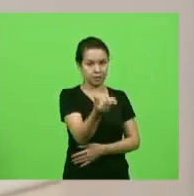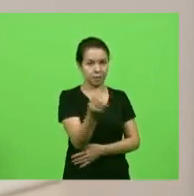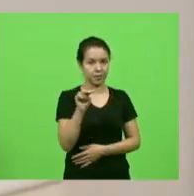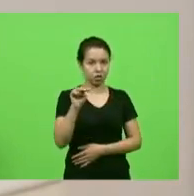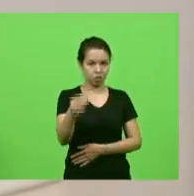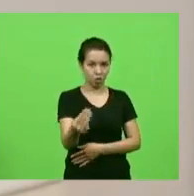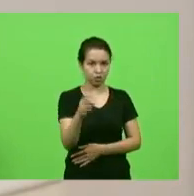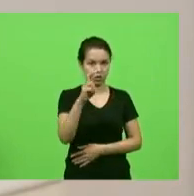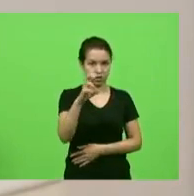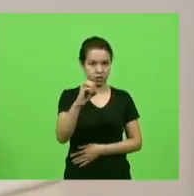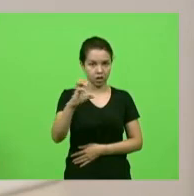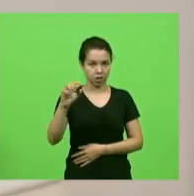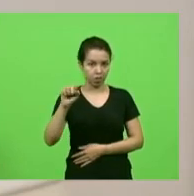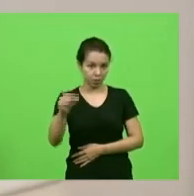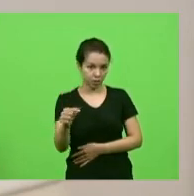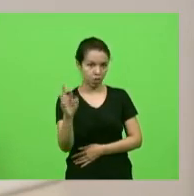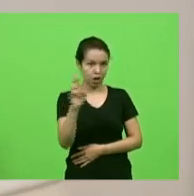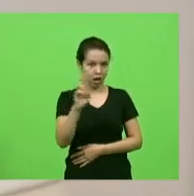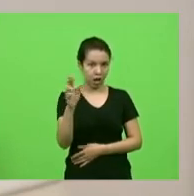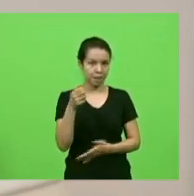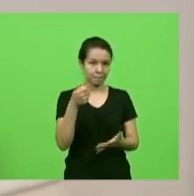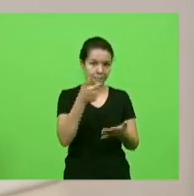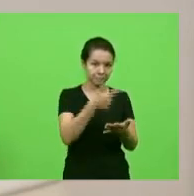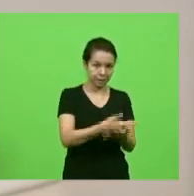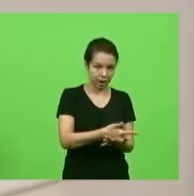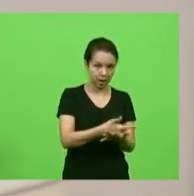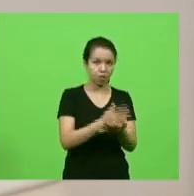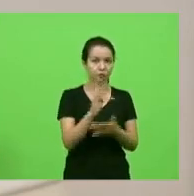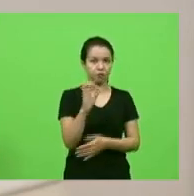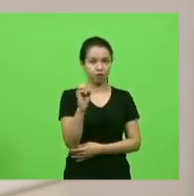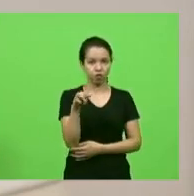R$16.500.000 pagos por meio da fonte 300 e